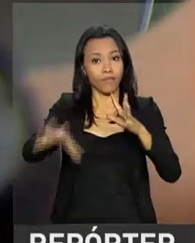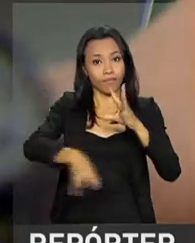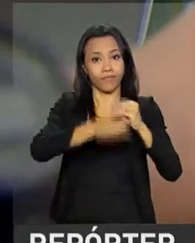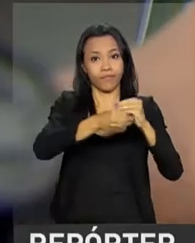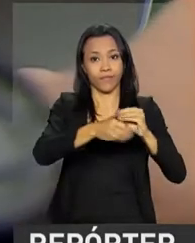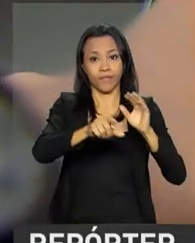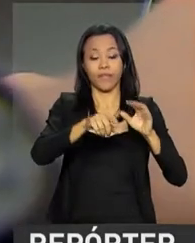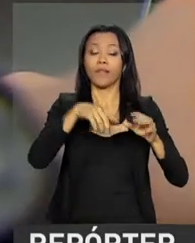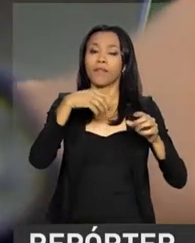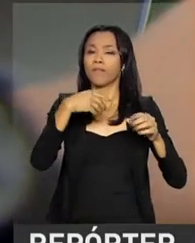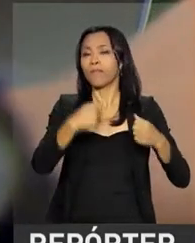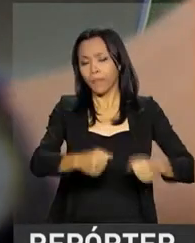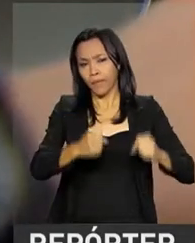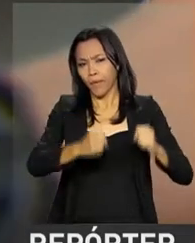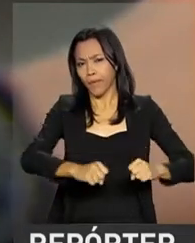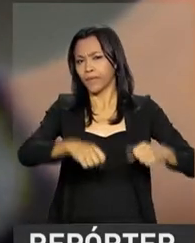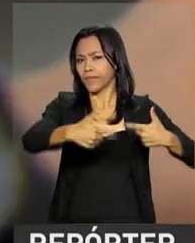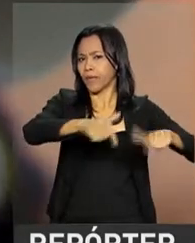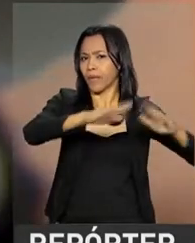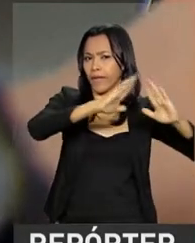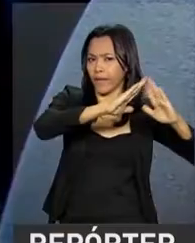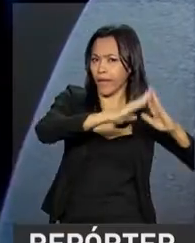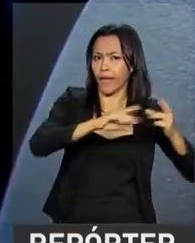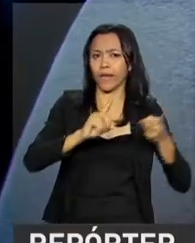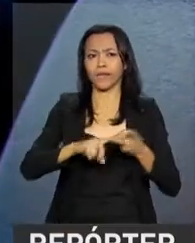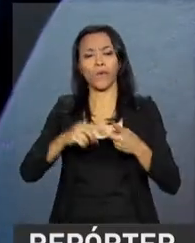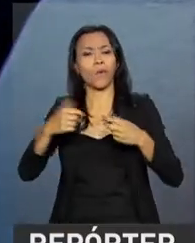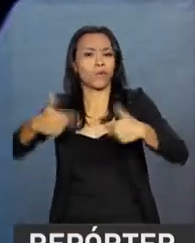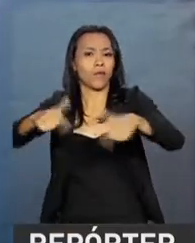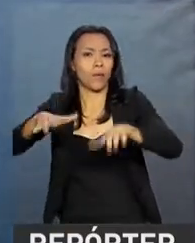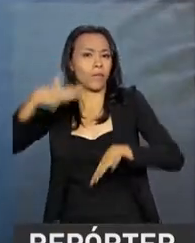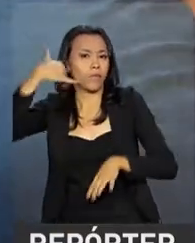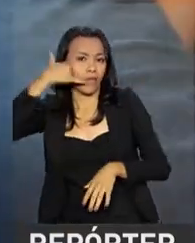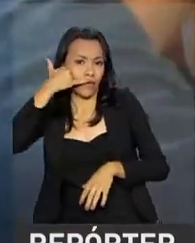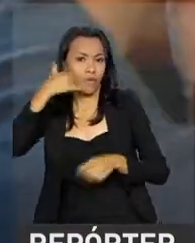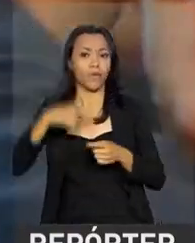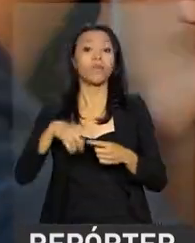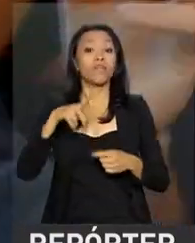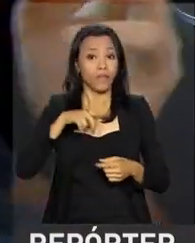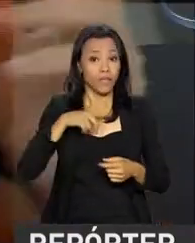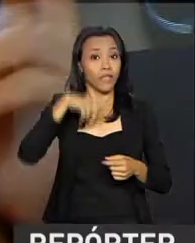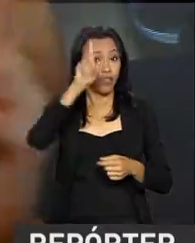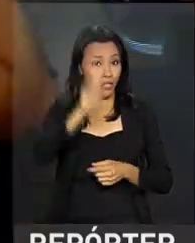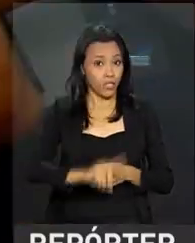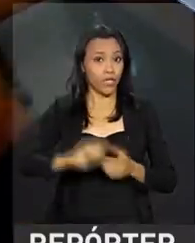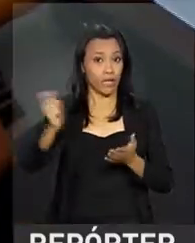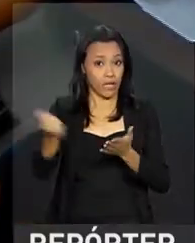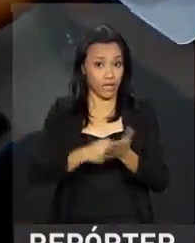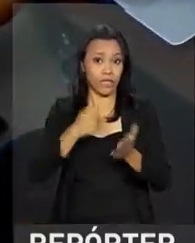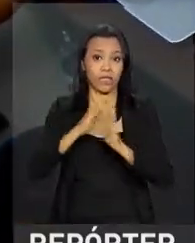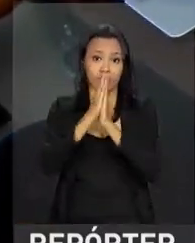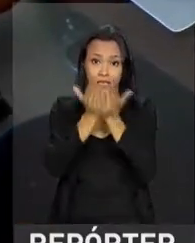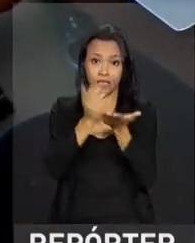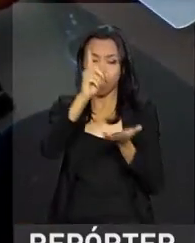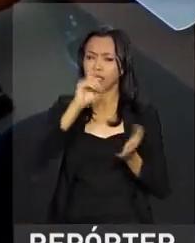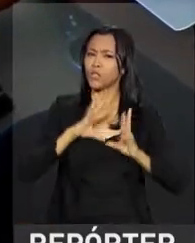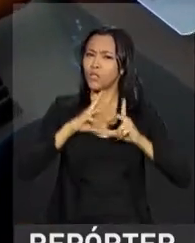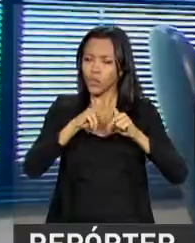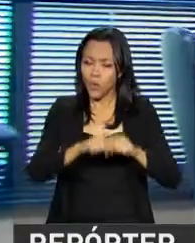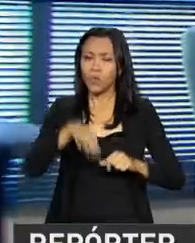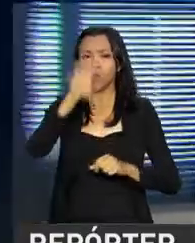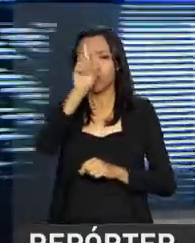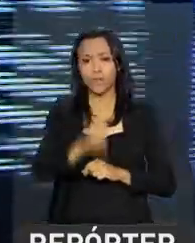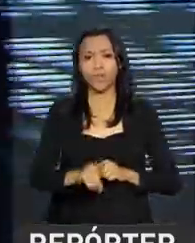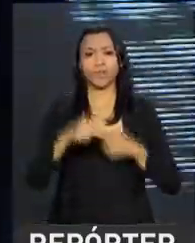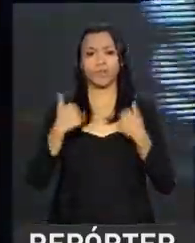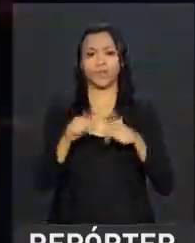trabalho em casa, teletrabalho ou home office, o trabalhador terá direito à carteira assinada e a todos os direitos trabalhistas e